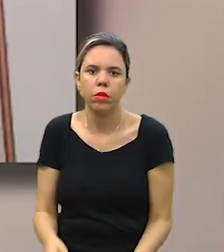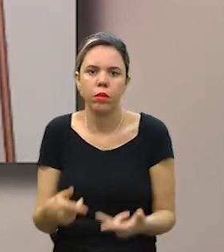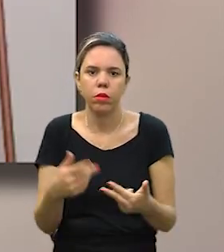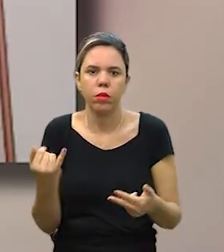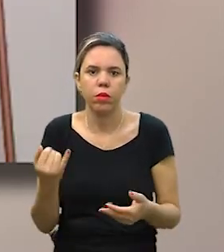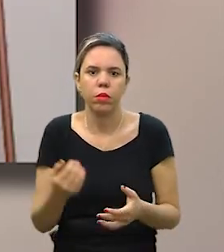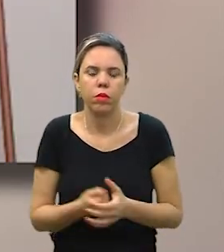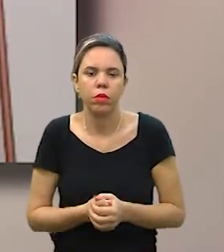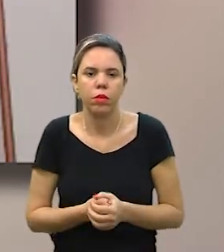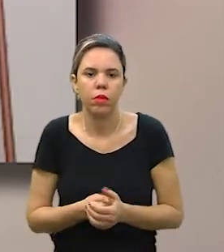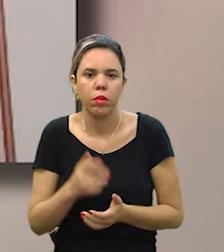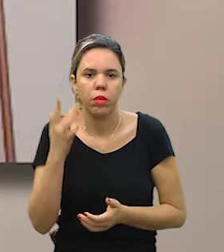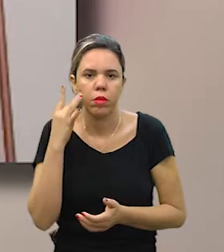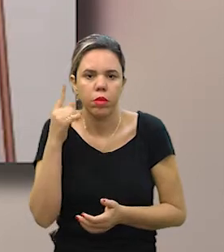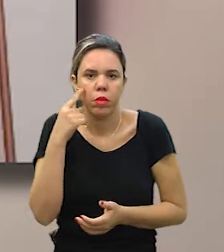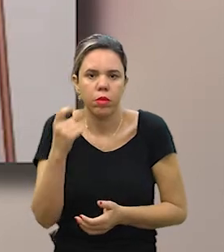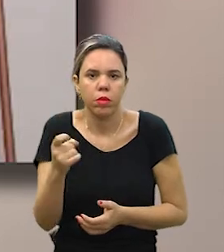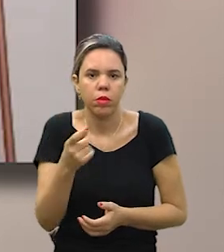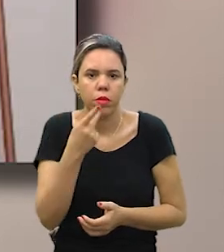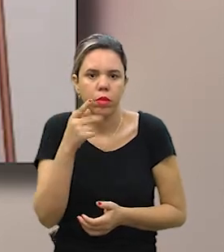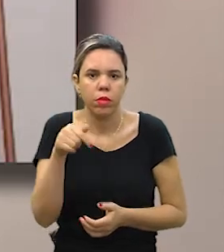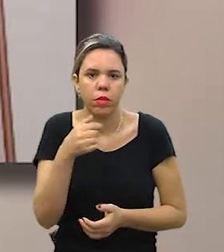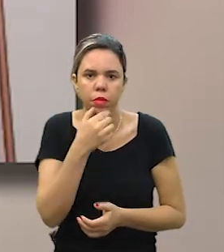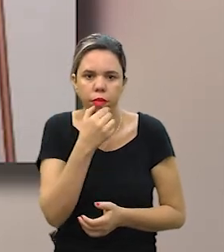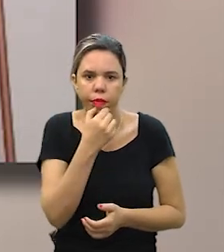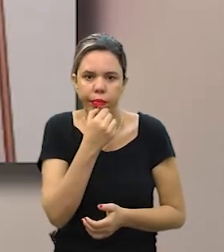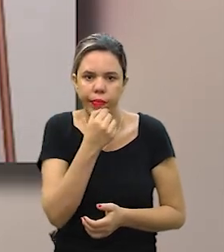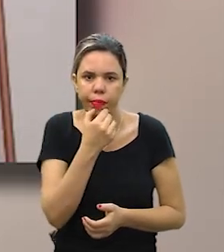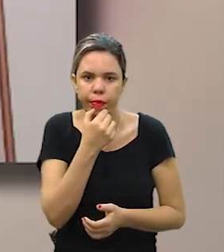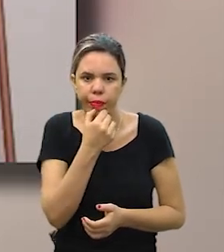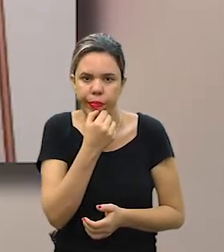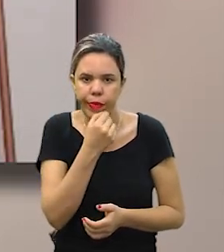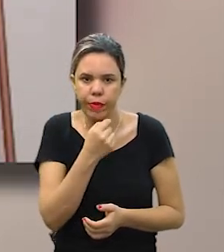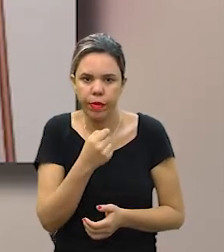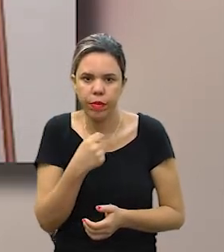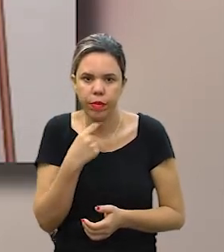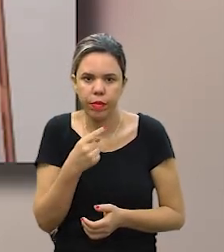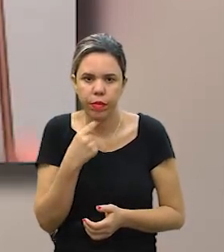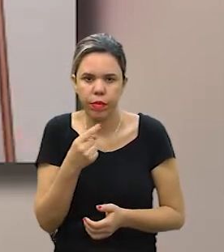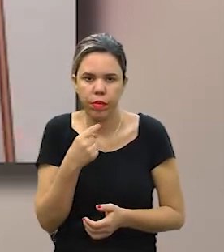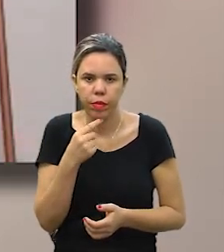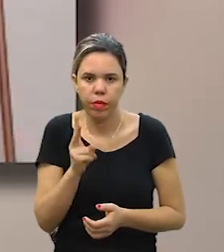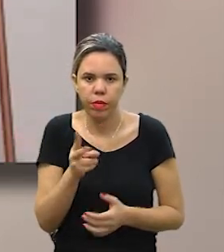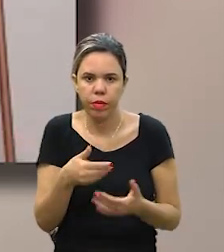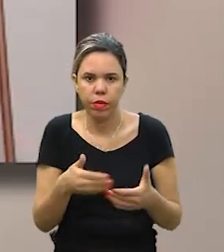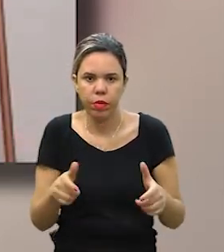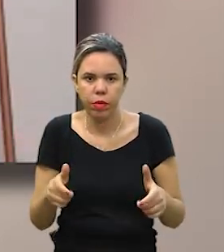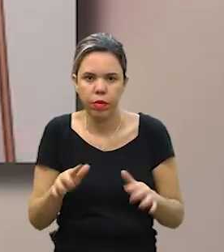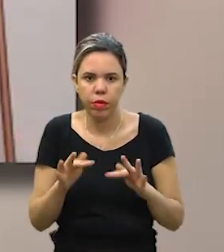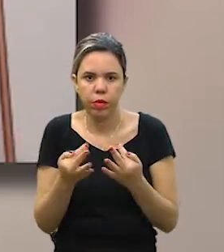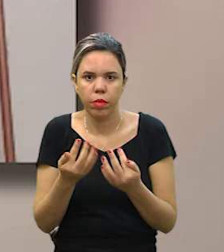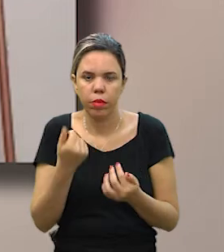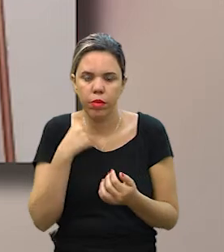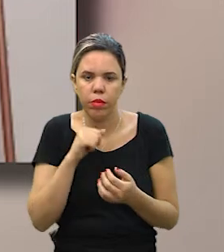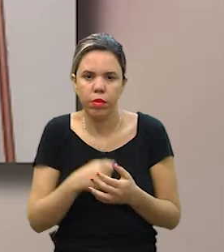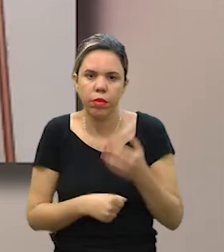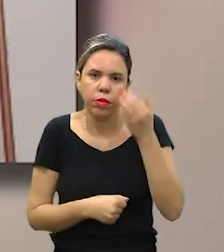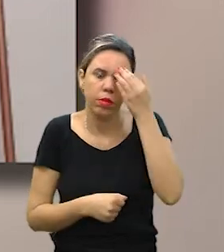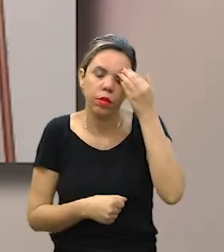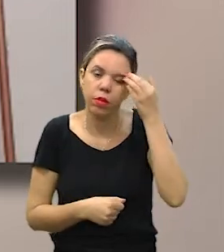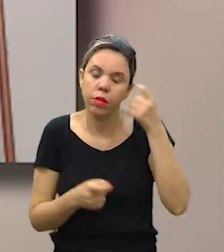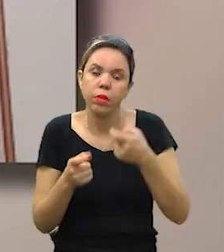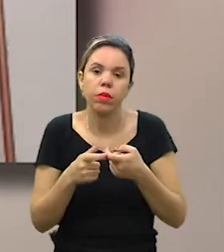coisa importante que eu acho interessante a gente falar aqui, que é dúvida muito frequente também dos pais e